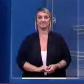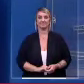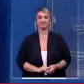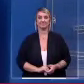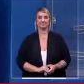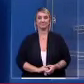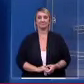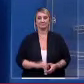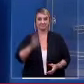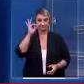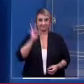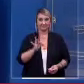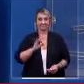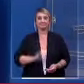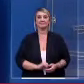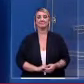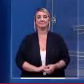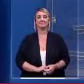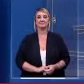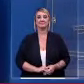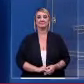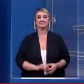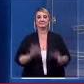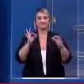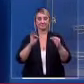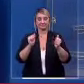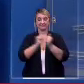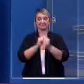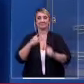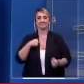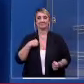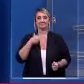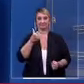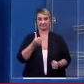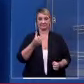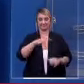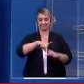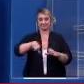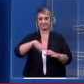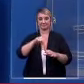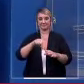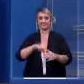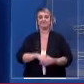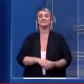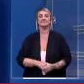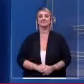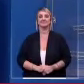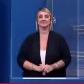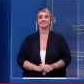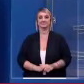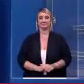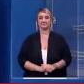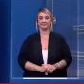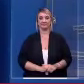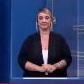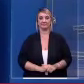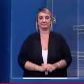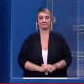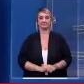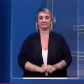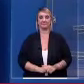46. Anotou? Confira comigo os seis números sorteados no segundo sorteio da dupla